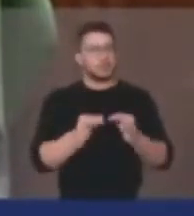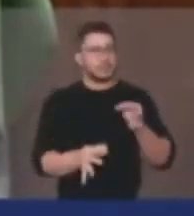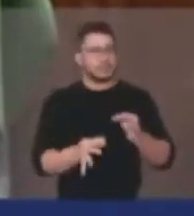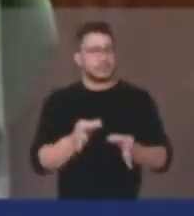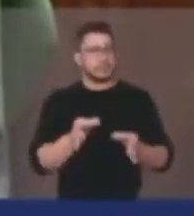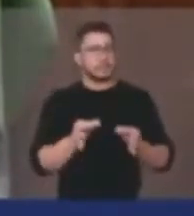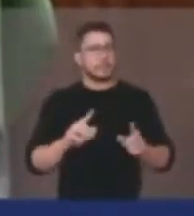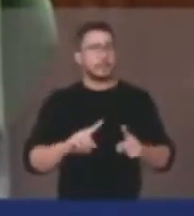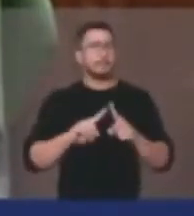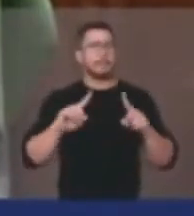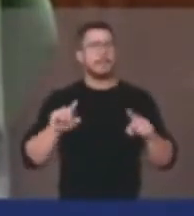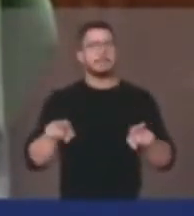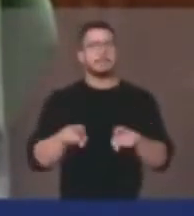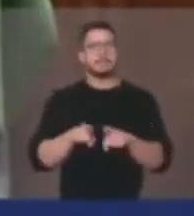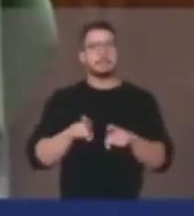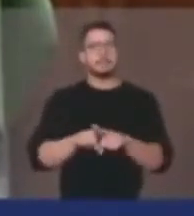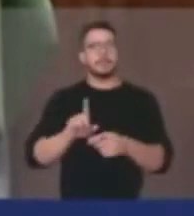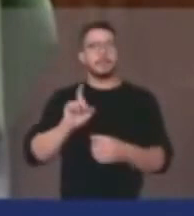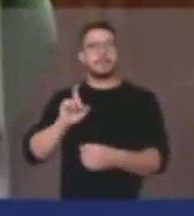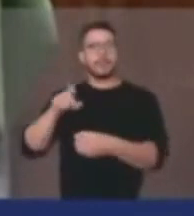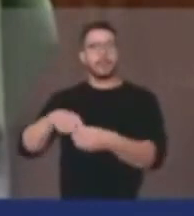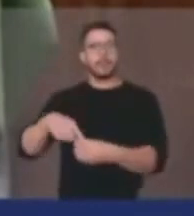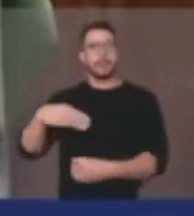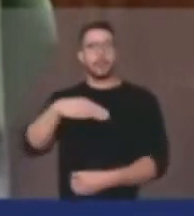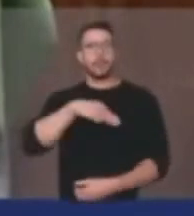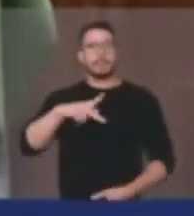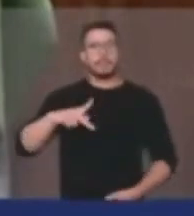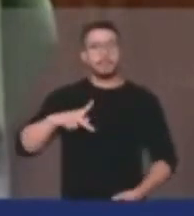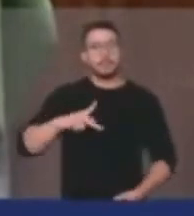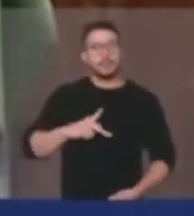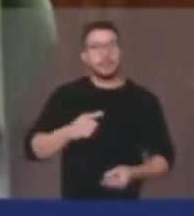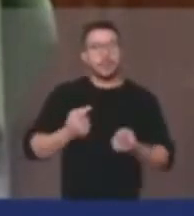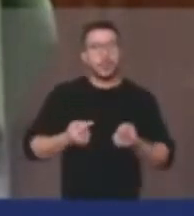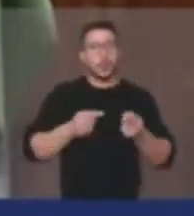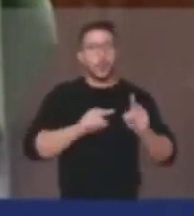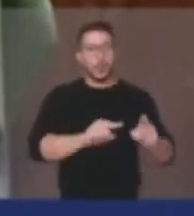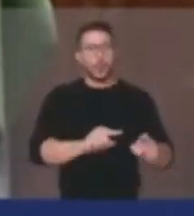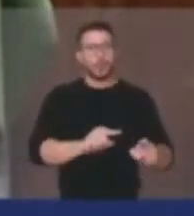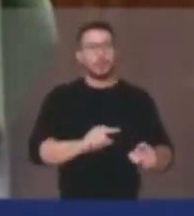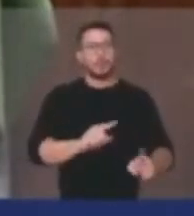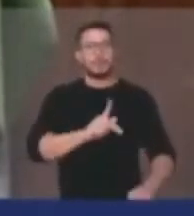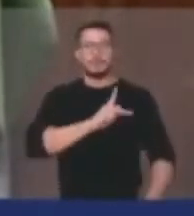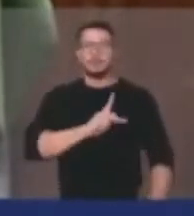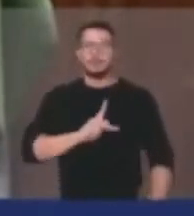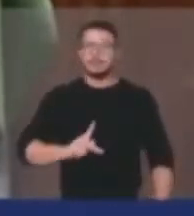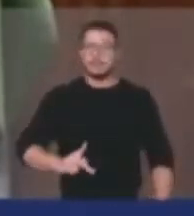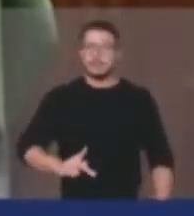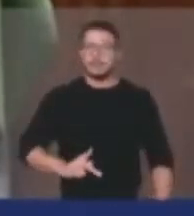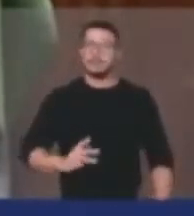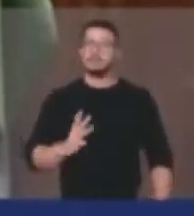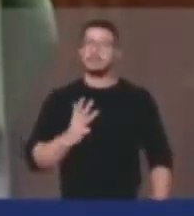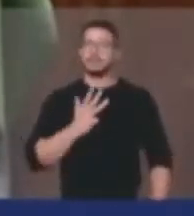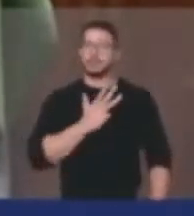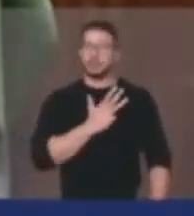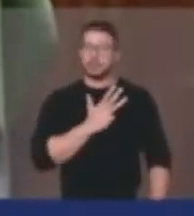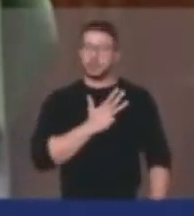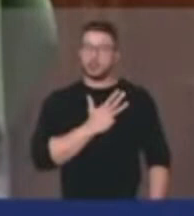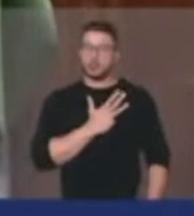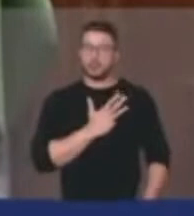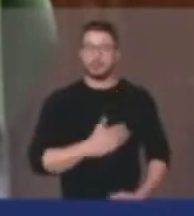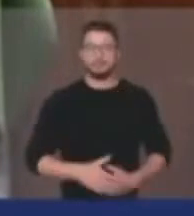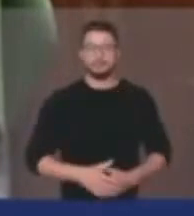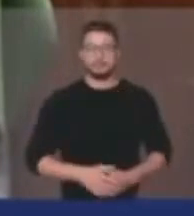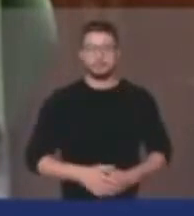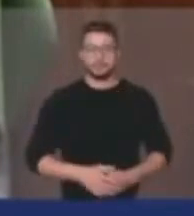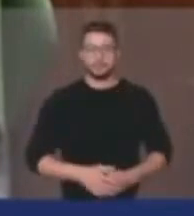se associado com o Ministério Público na perseguição ao presidente Lula, assumindo um conjunto de inquéritos que jamais ele poderia